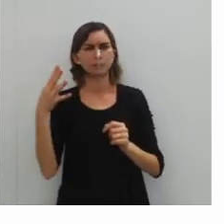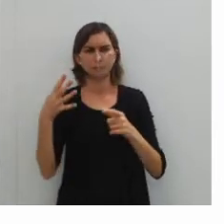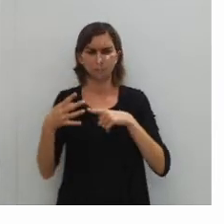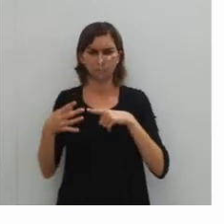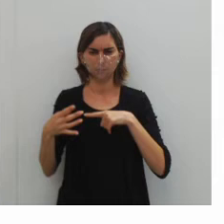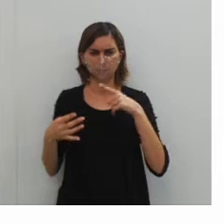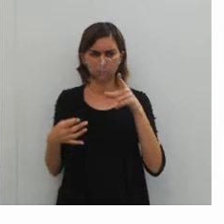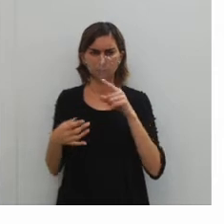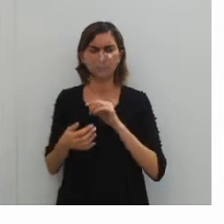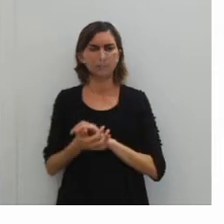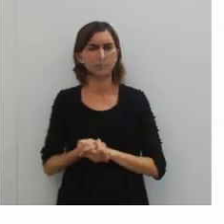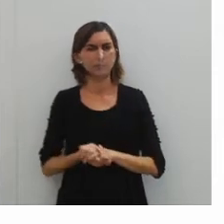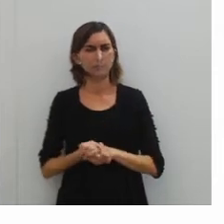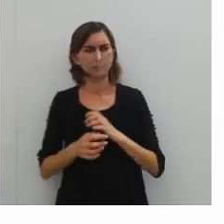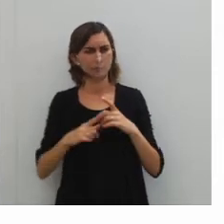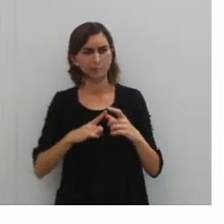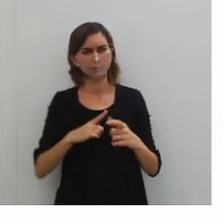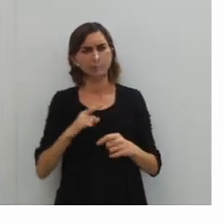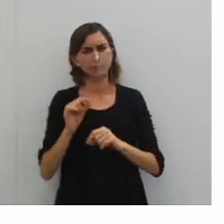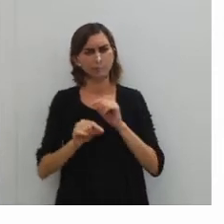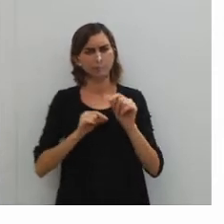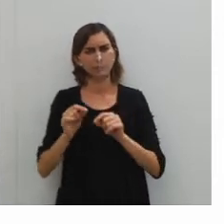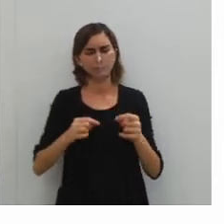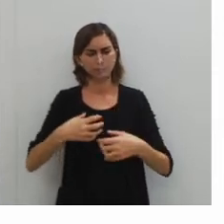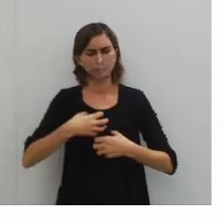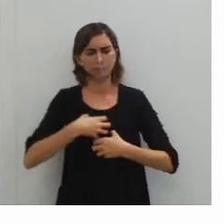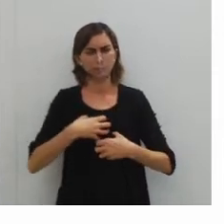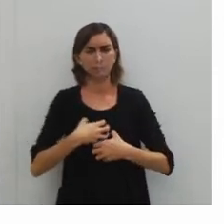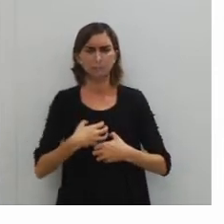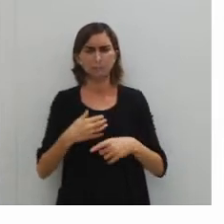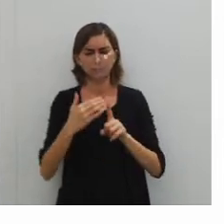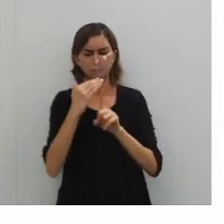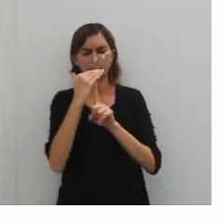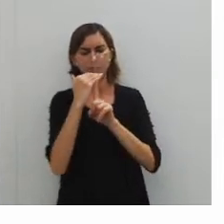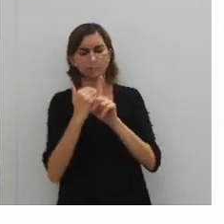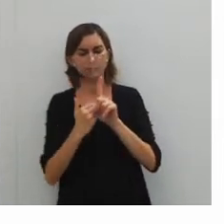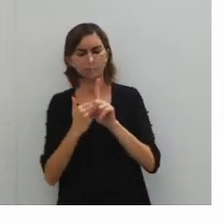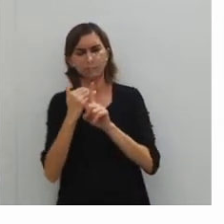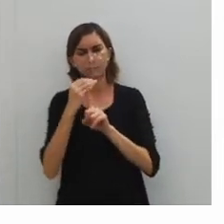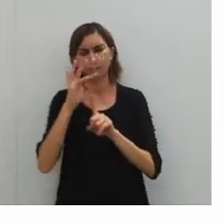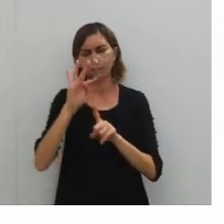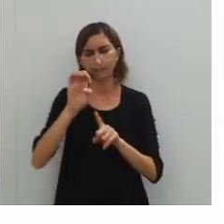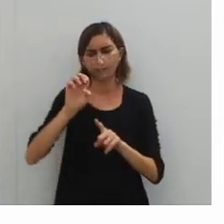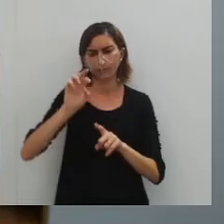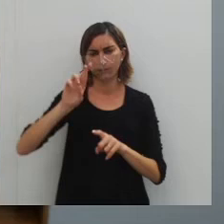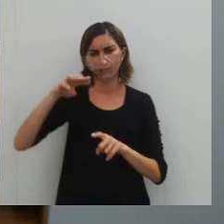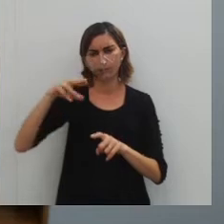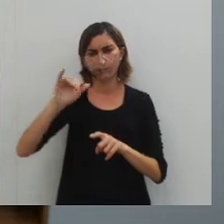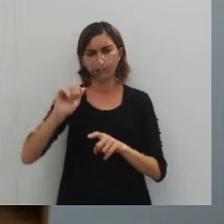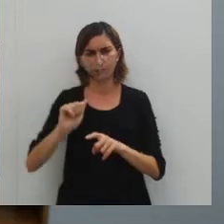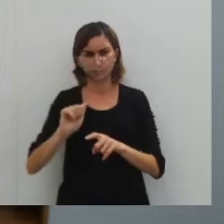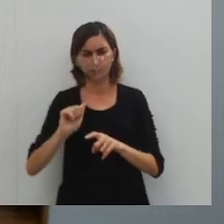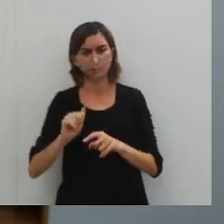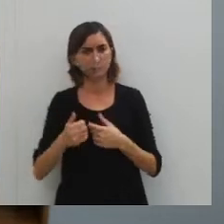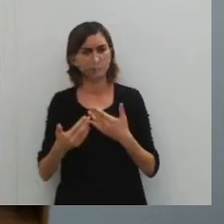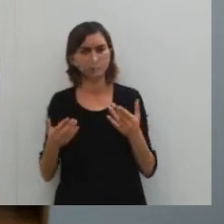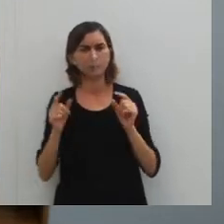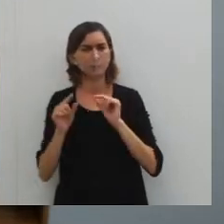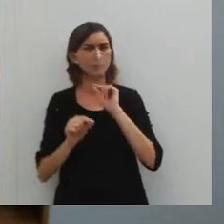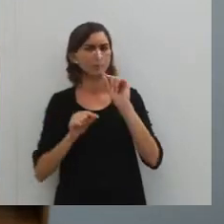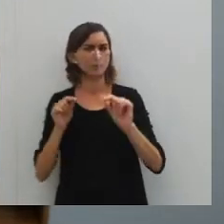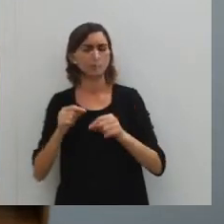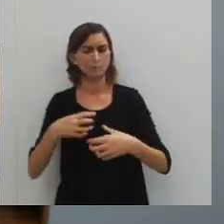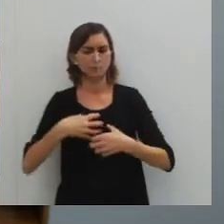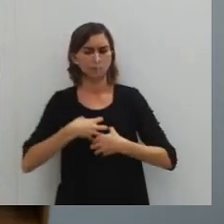tá? A questão da sensação térmica. Volta para mim. O que vem a ser